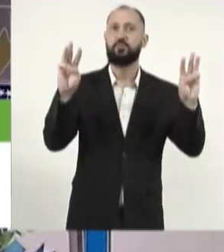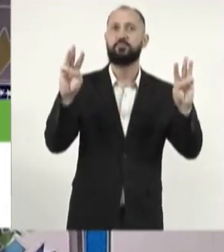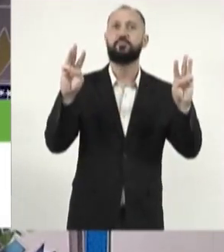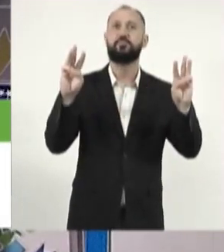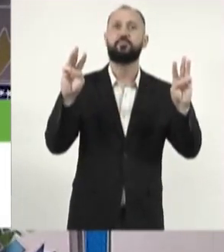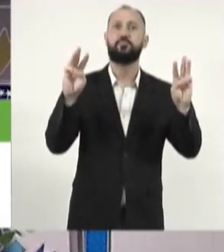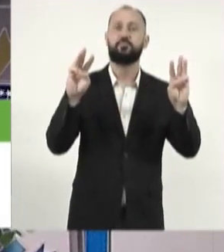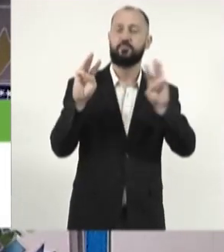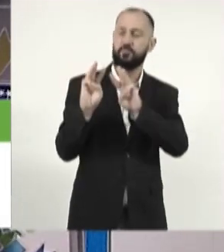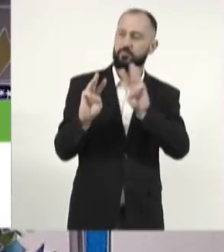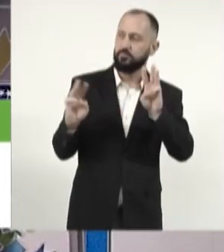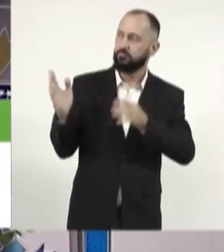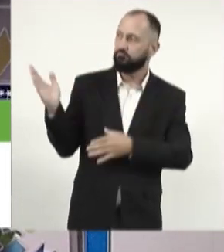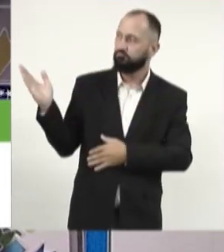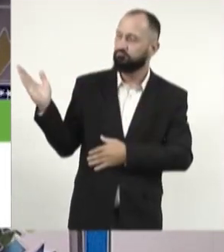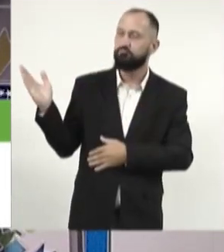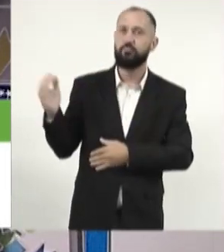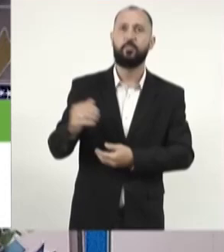Lemes, o